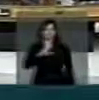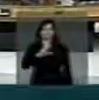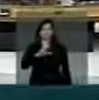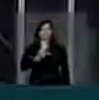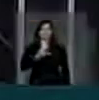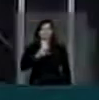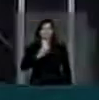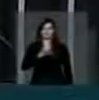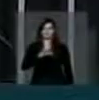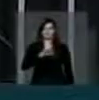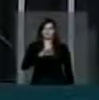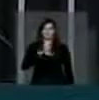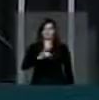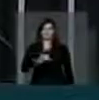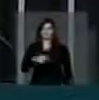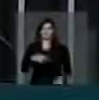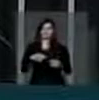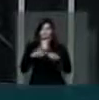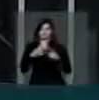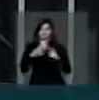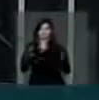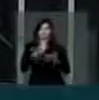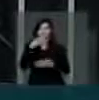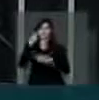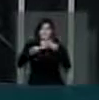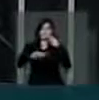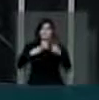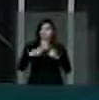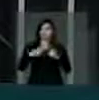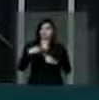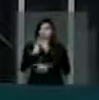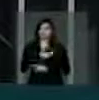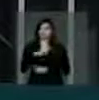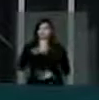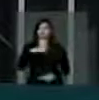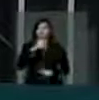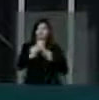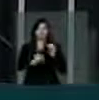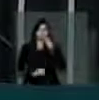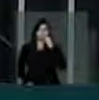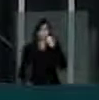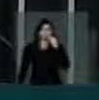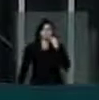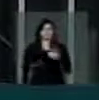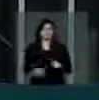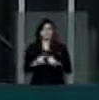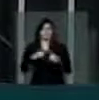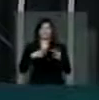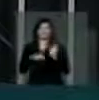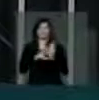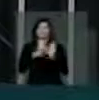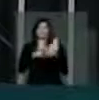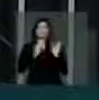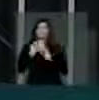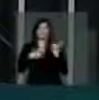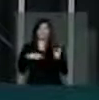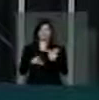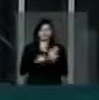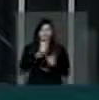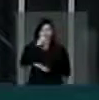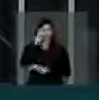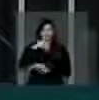da permuta, que me antecipa a fala. E a propósito do